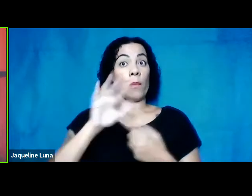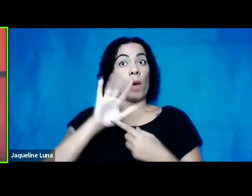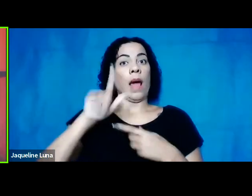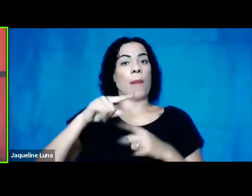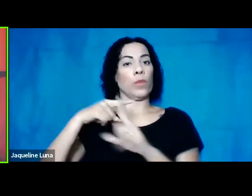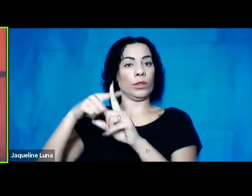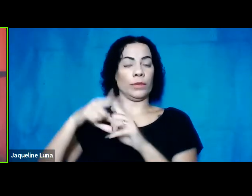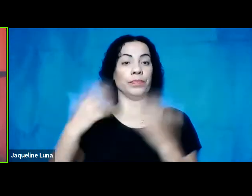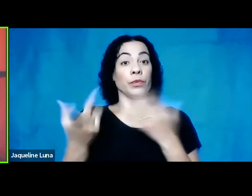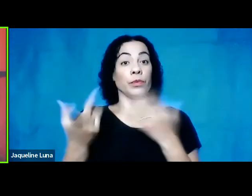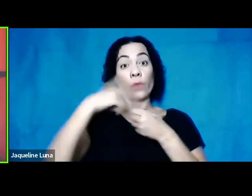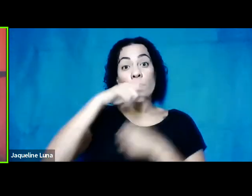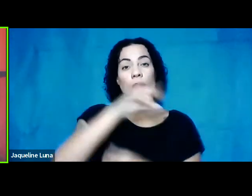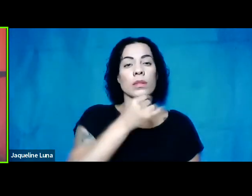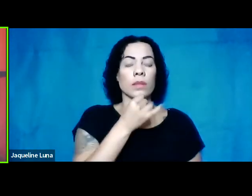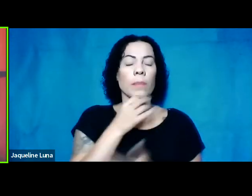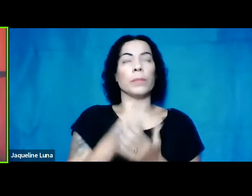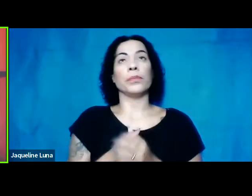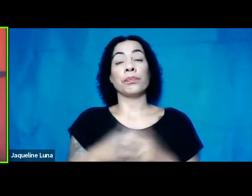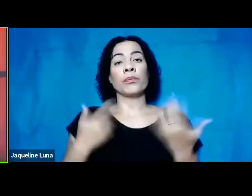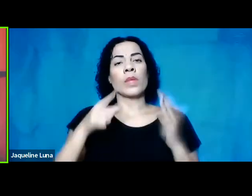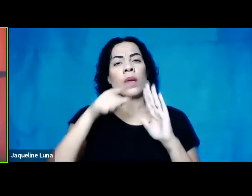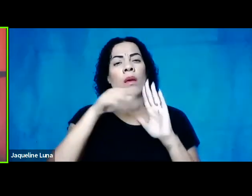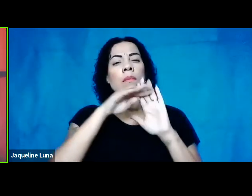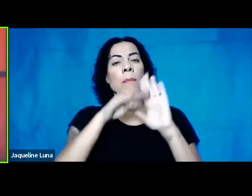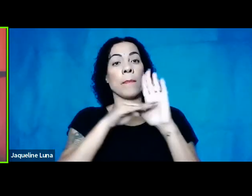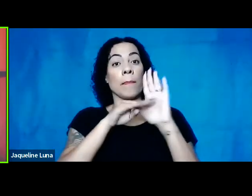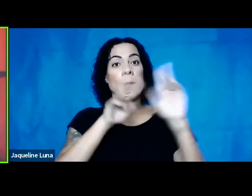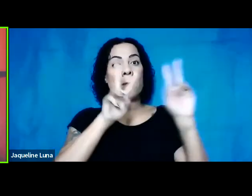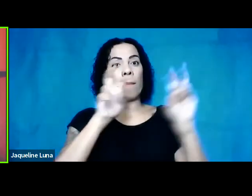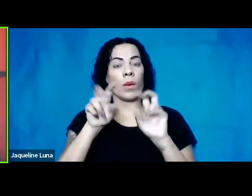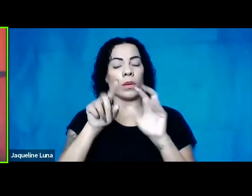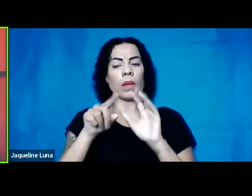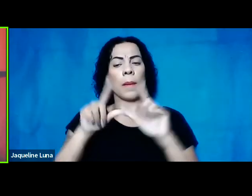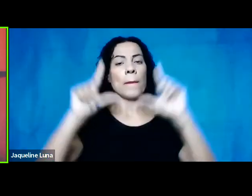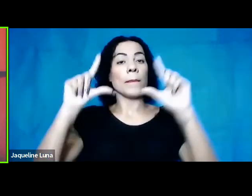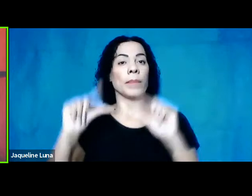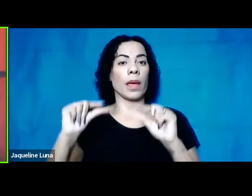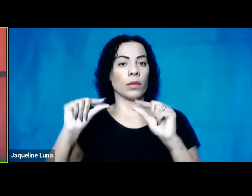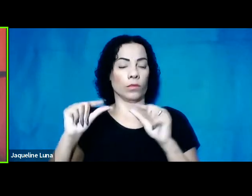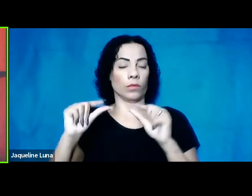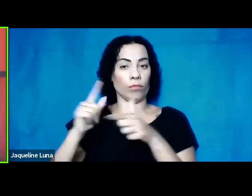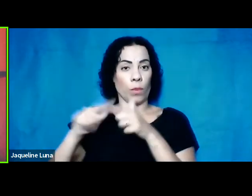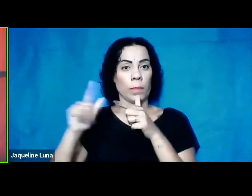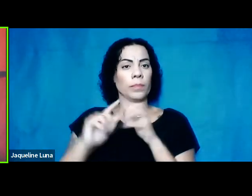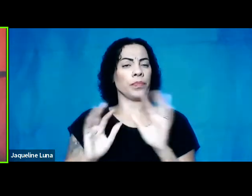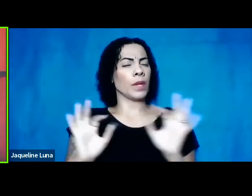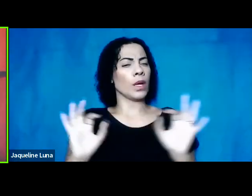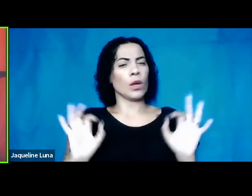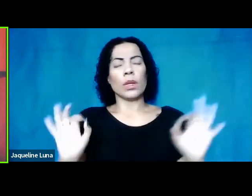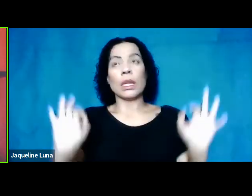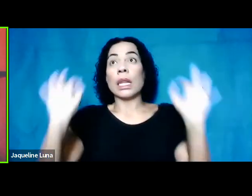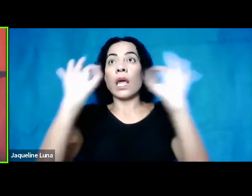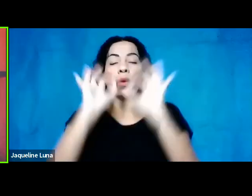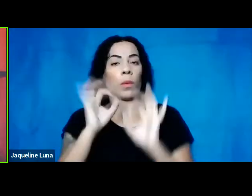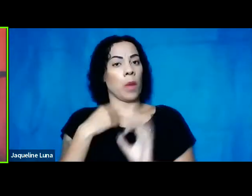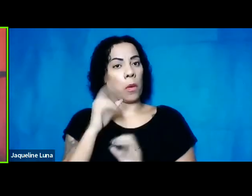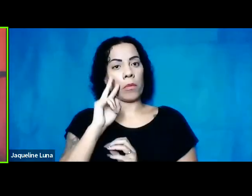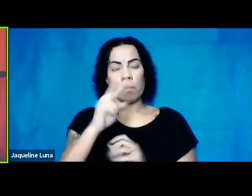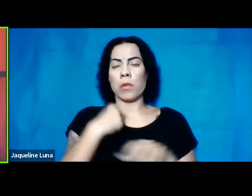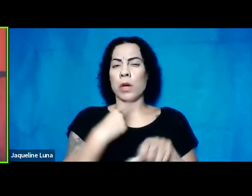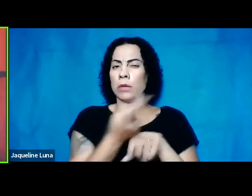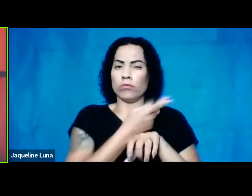Então, mesmo numa pauta menos polêmica como essa, nenhuma, praticamente nenhuma matéria, nenhuma que eu tenho visto, e eu procurei, fiz